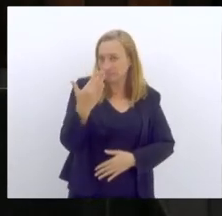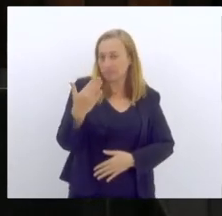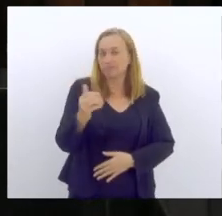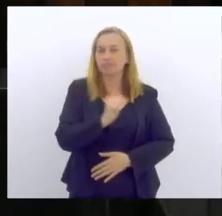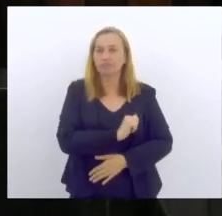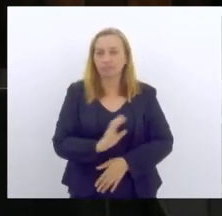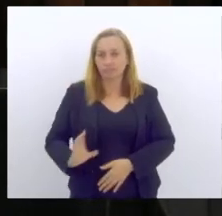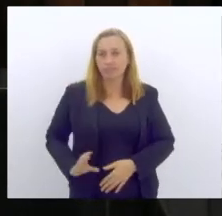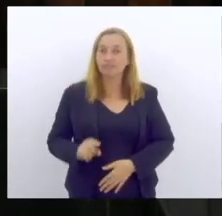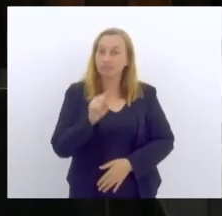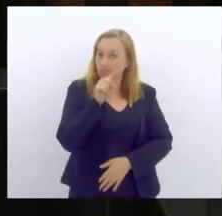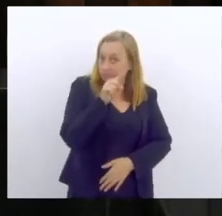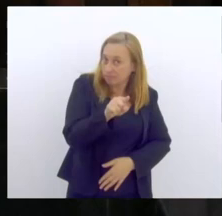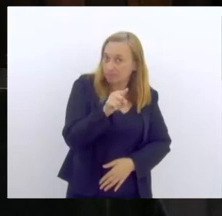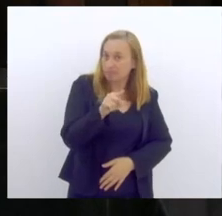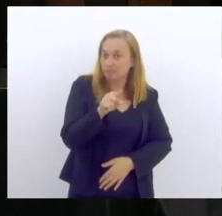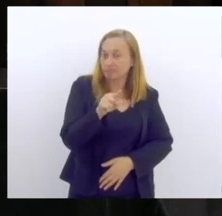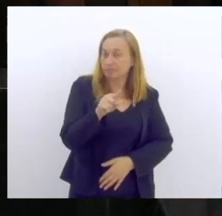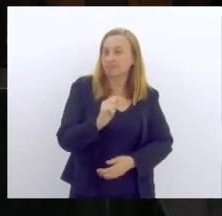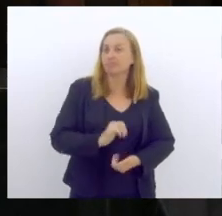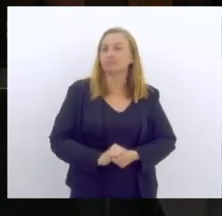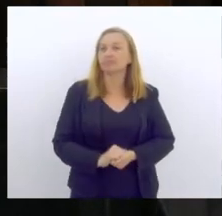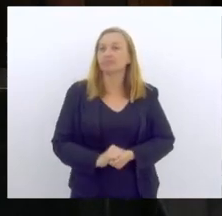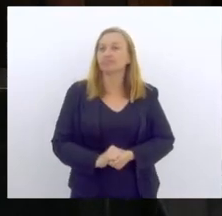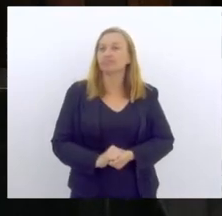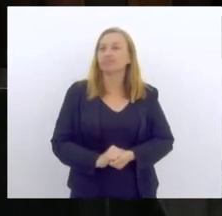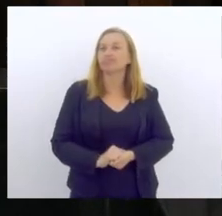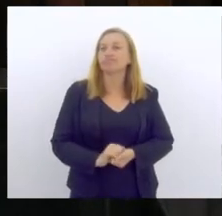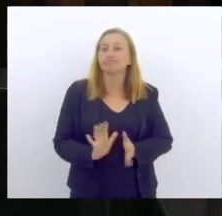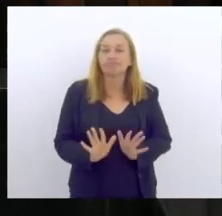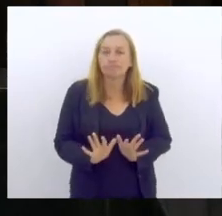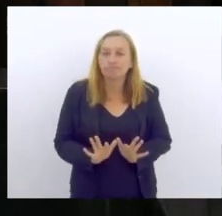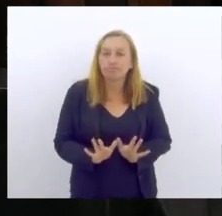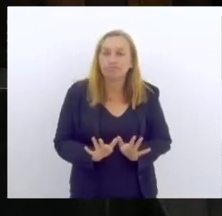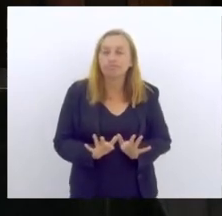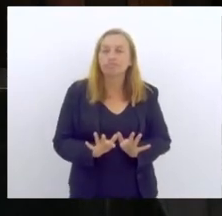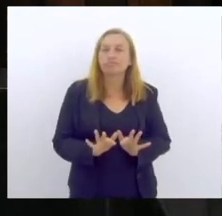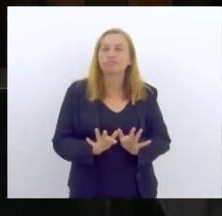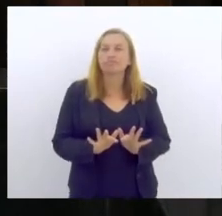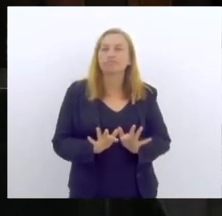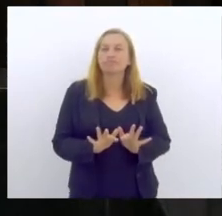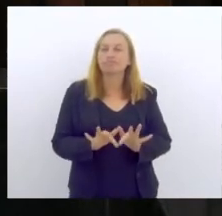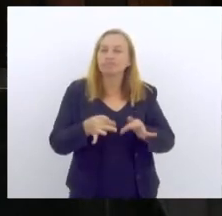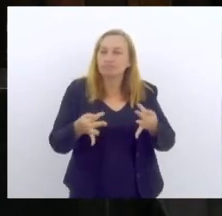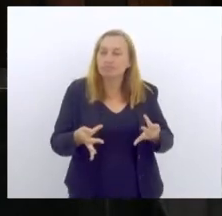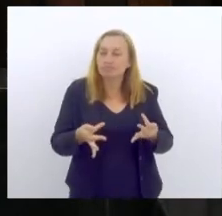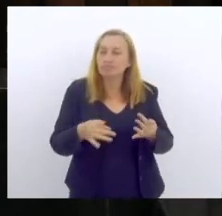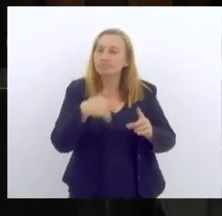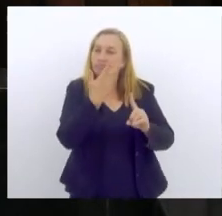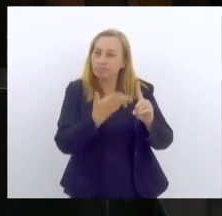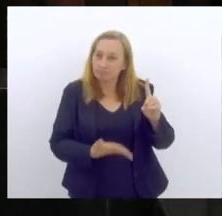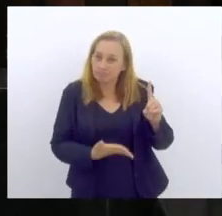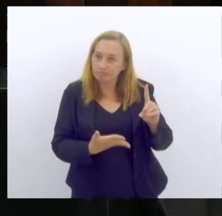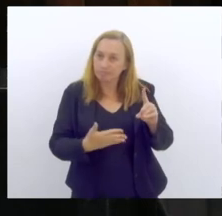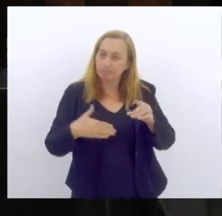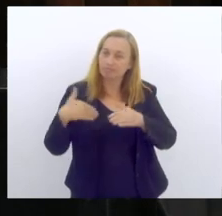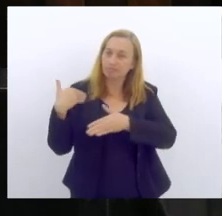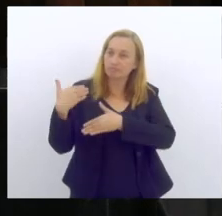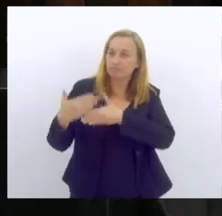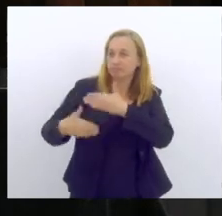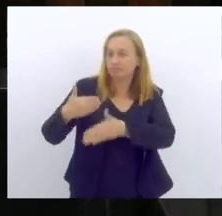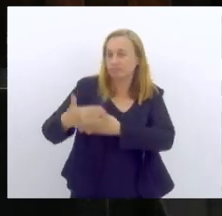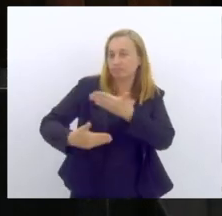a você por essa por esse gesto tão bacana de reconhecer na trajetória do